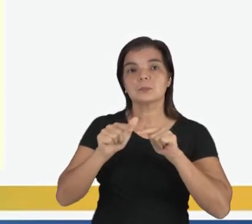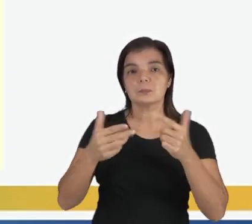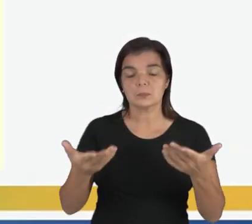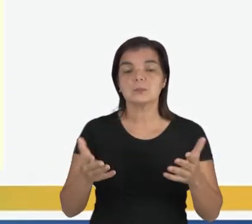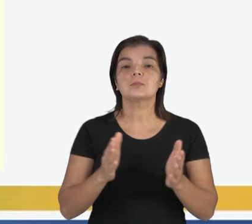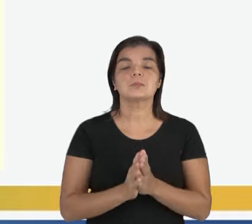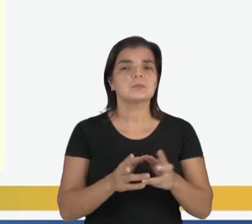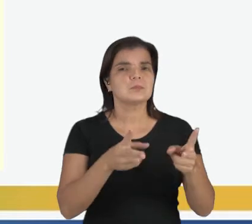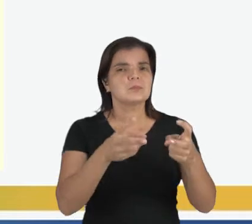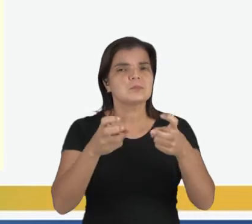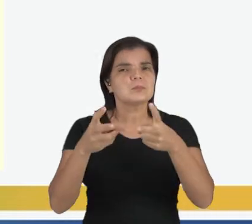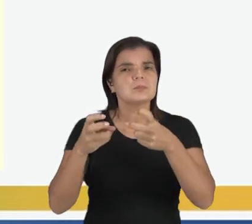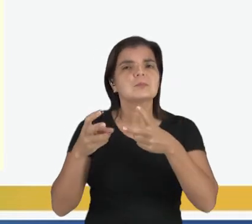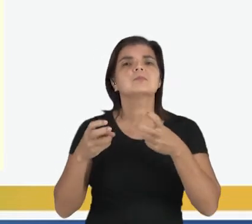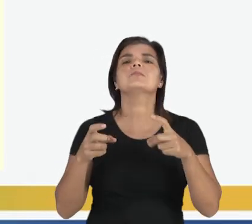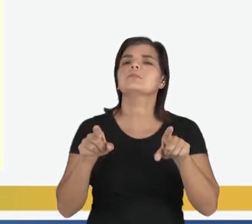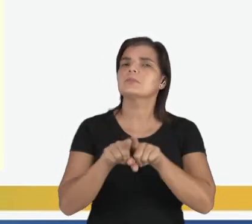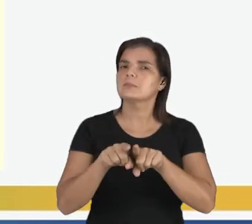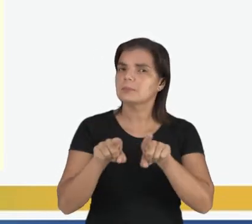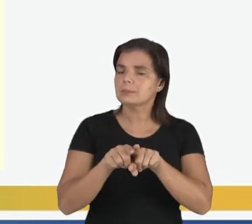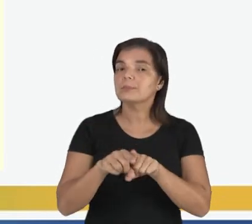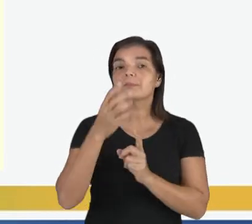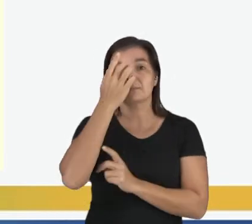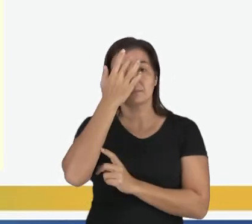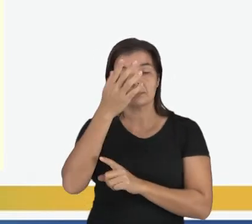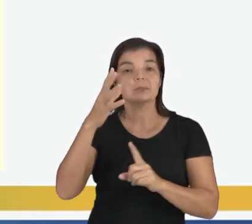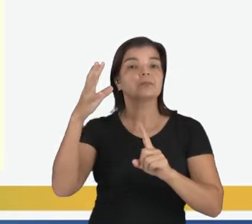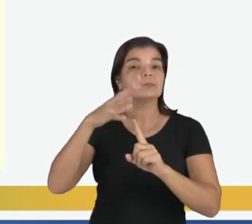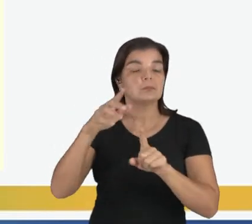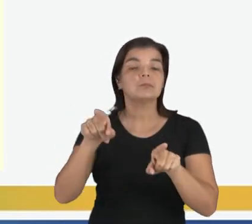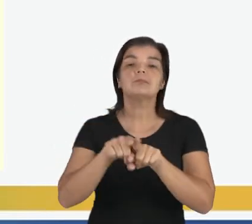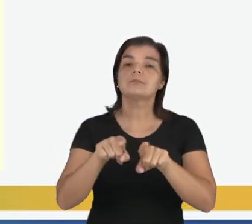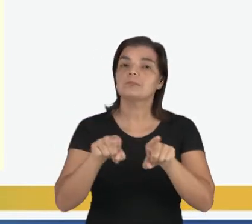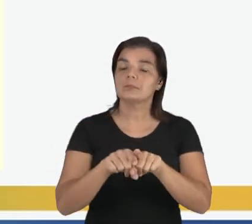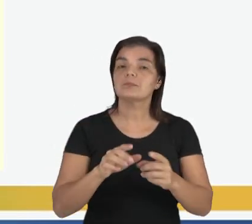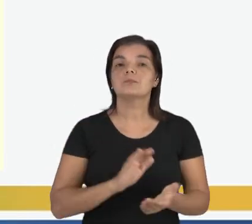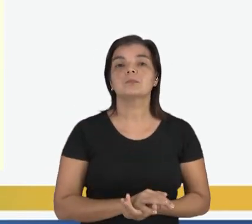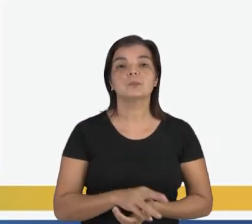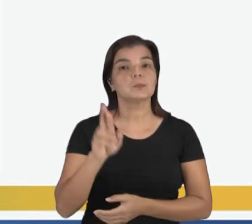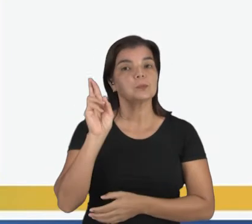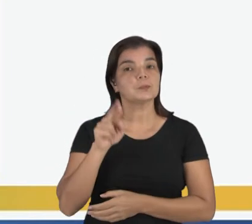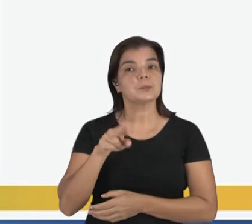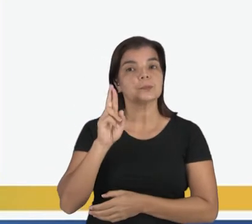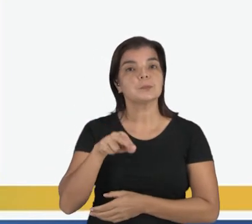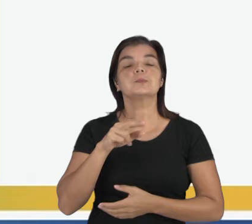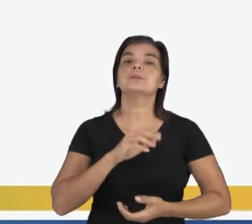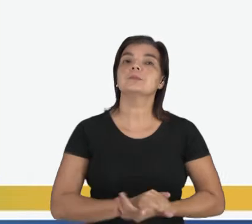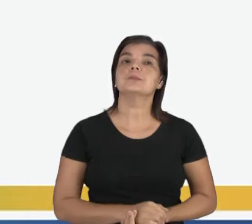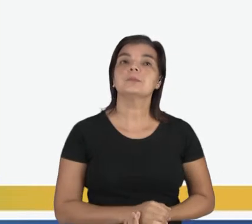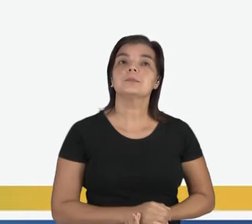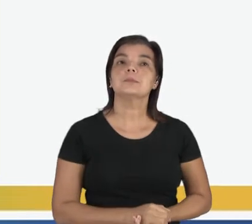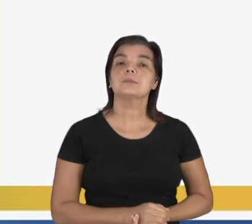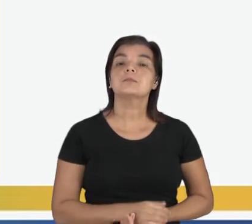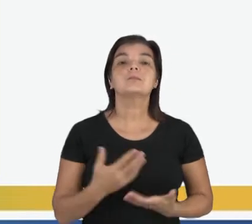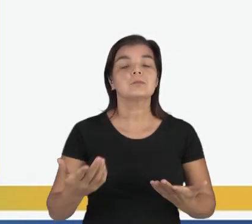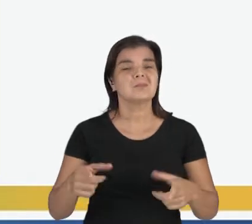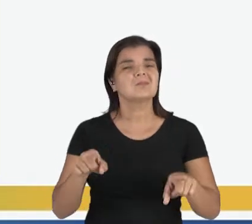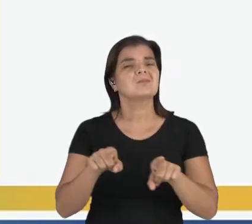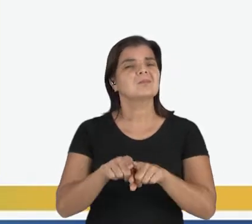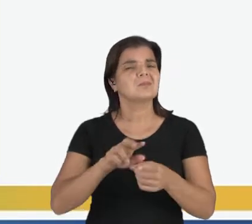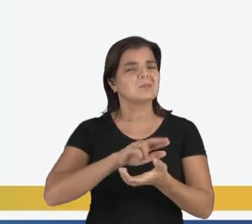né, essa exploração. Então, essas ideias vão ser bem favoráveis aí nesse cenário da Rússia, ok, pessoal? Nós